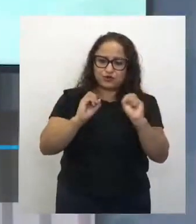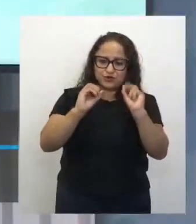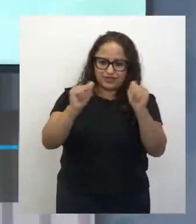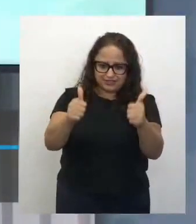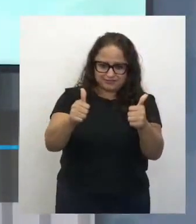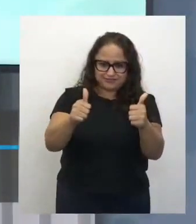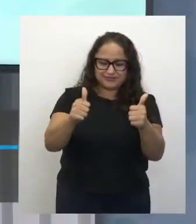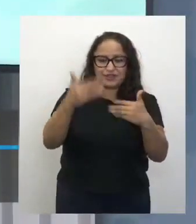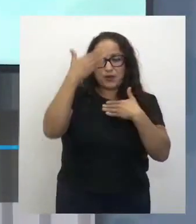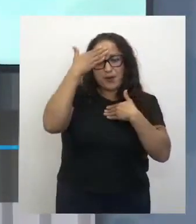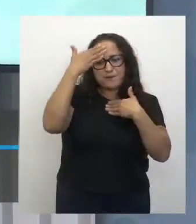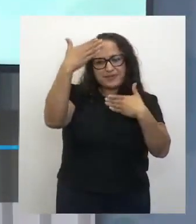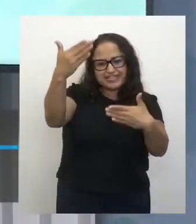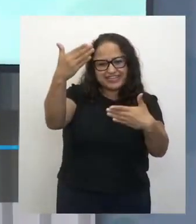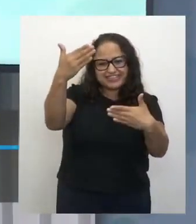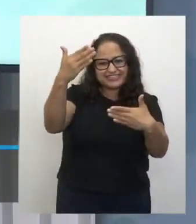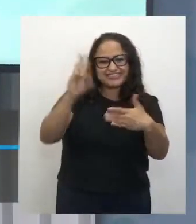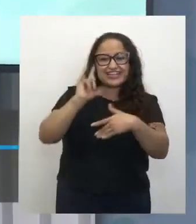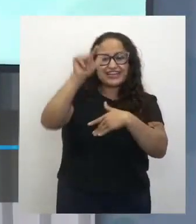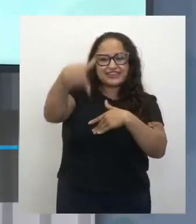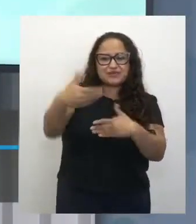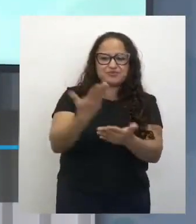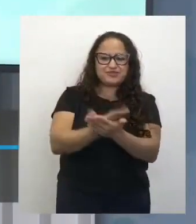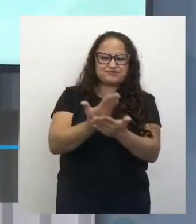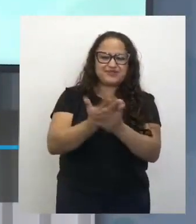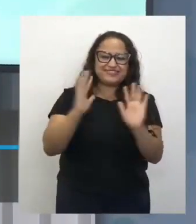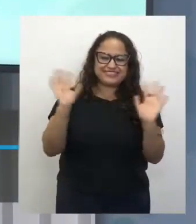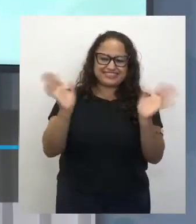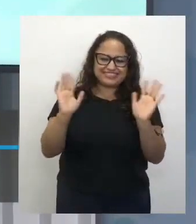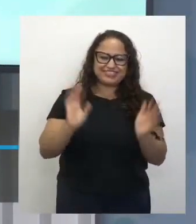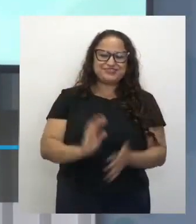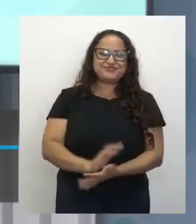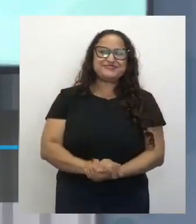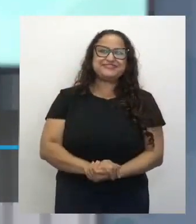Muito obrigada a todos vocês. A gente se vê até a próxima aula. Tchau, tchau.